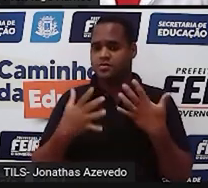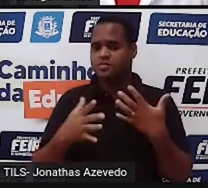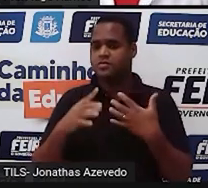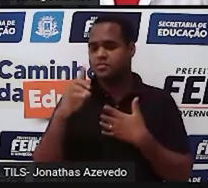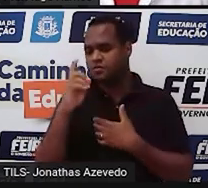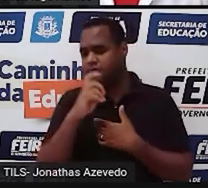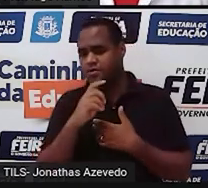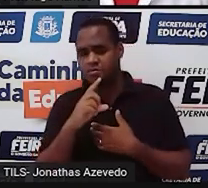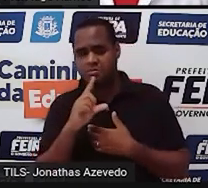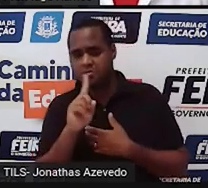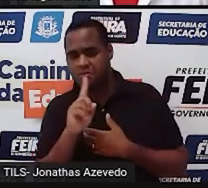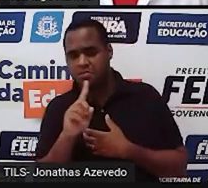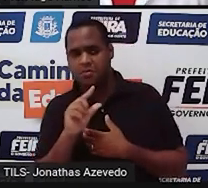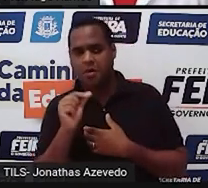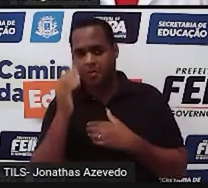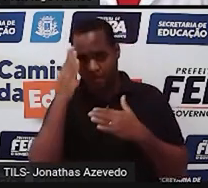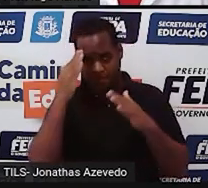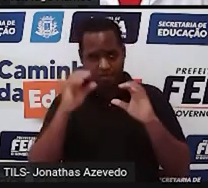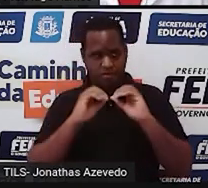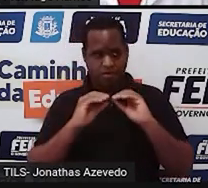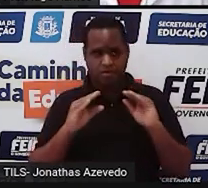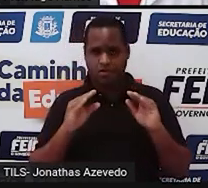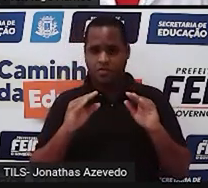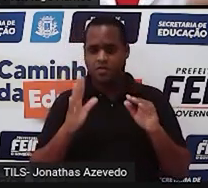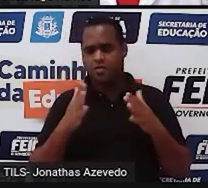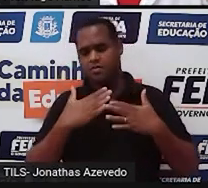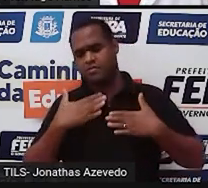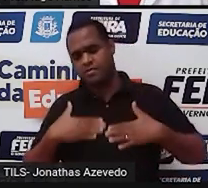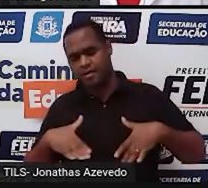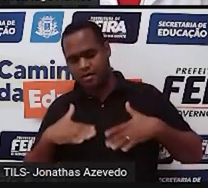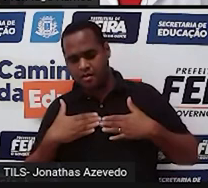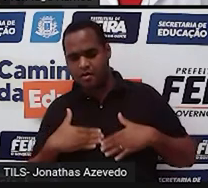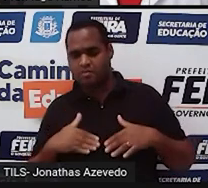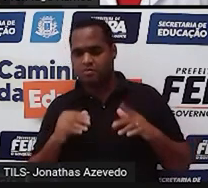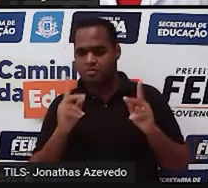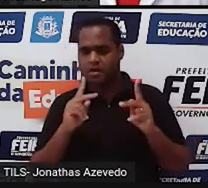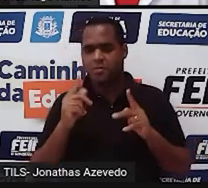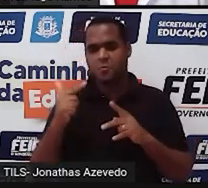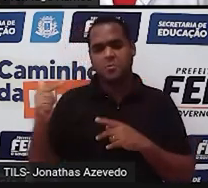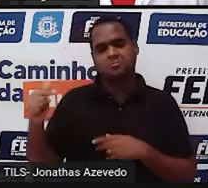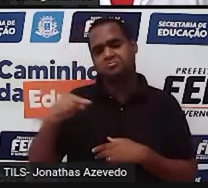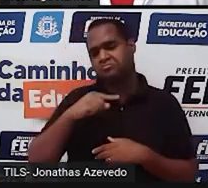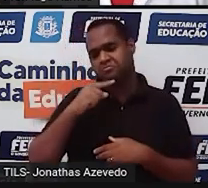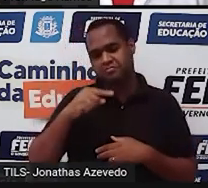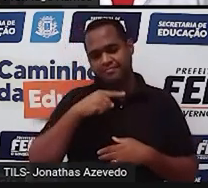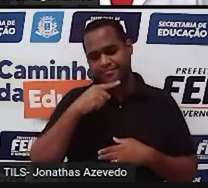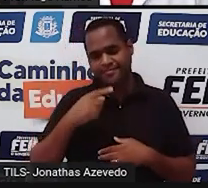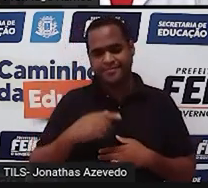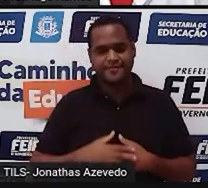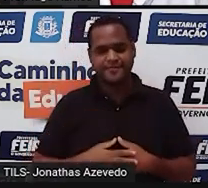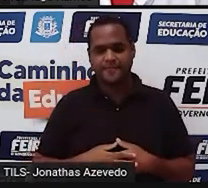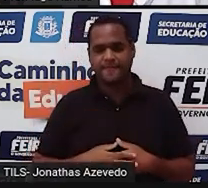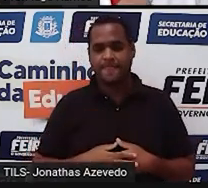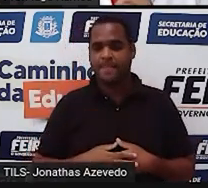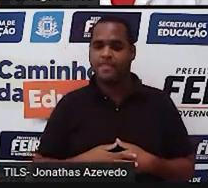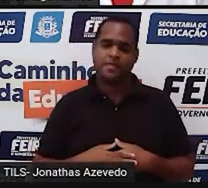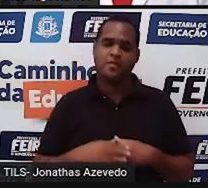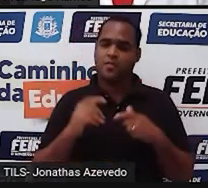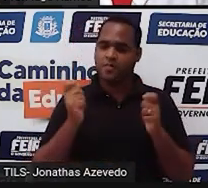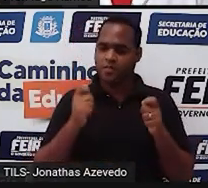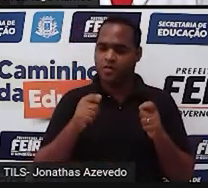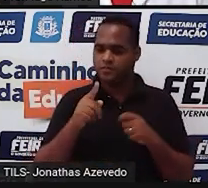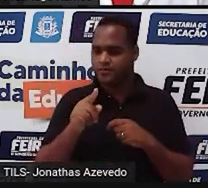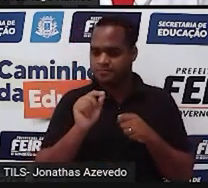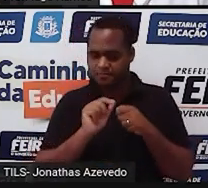teve menos dificuldade para entender onde foi mais tranquilo onde nem foi tão tranquilo assim tá bom então você pode